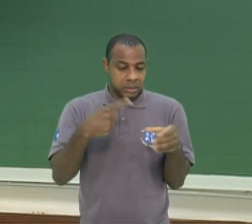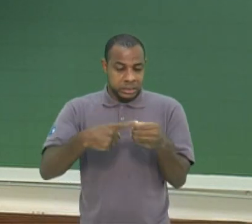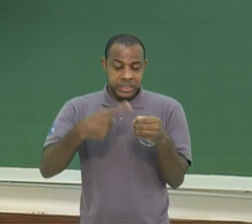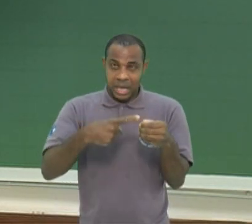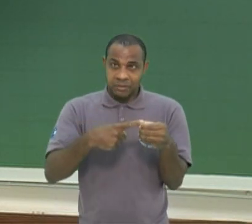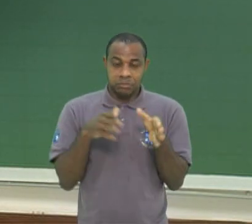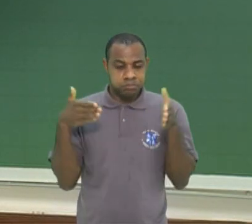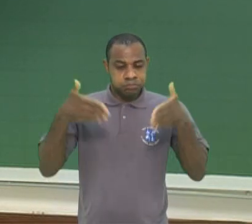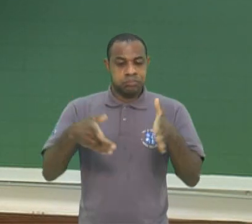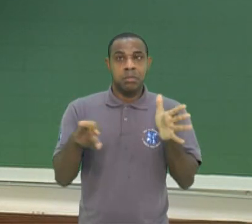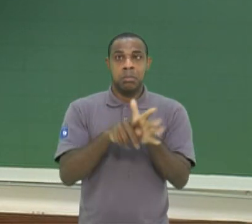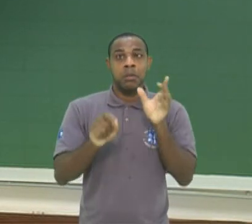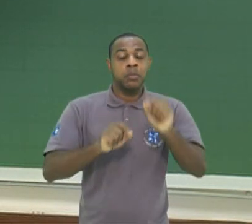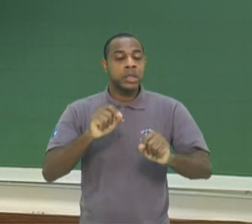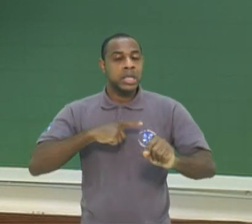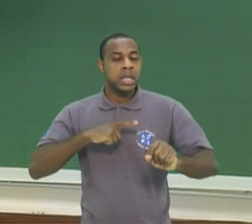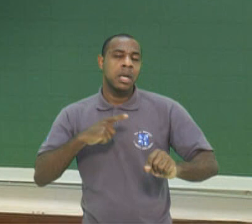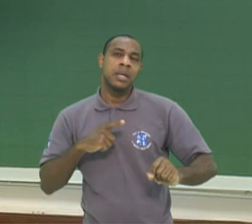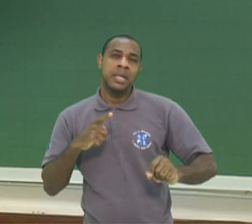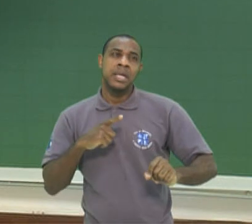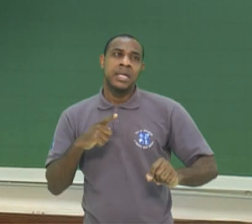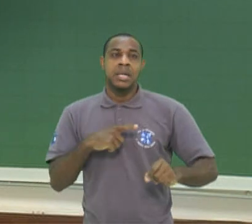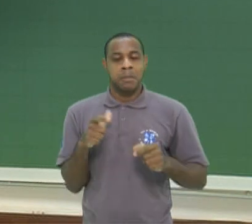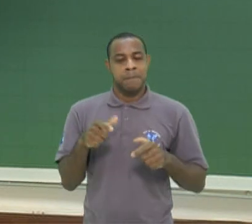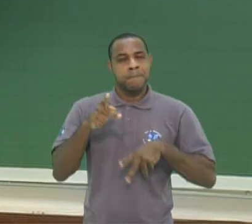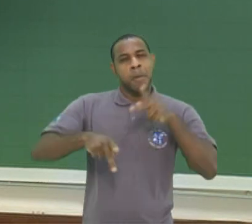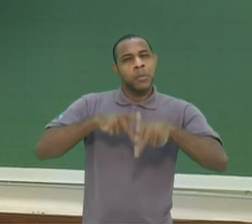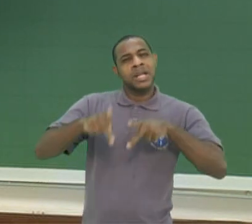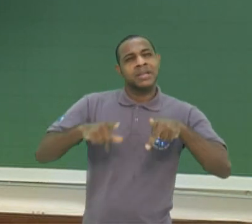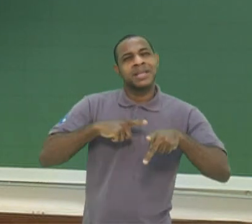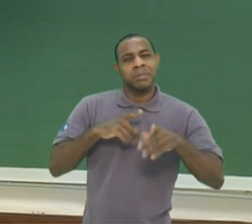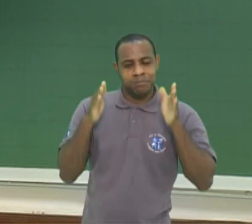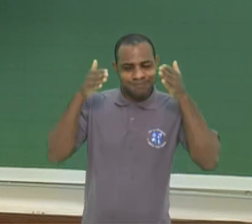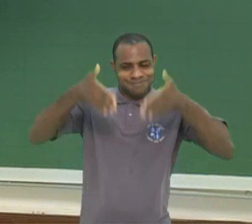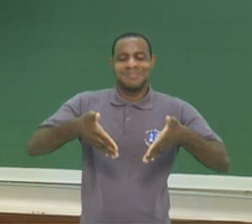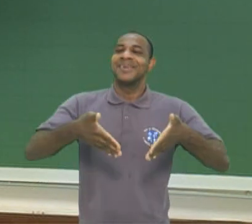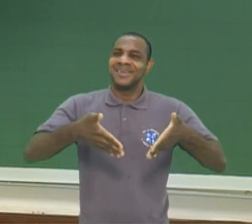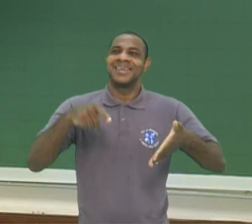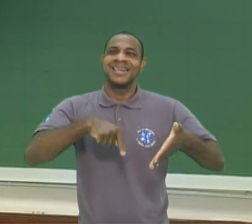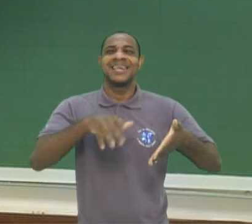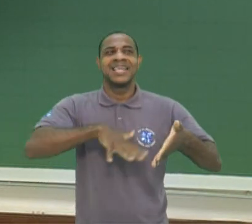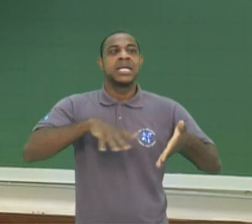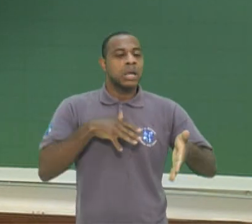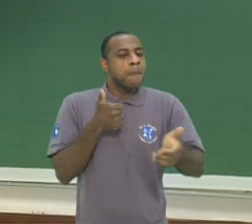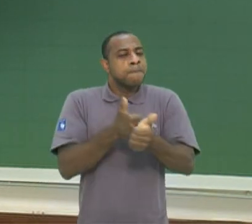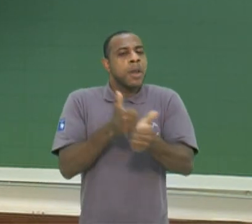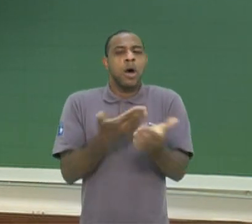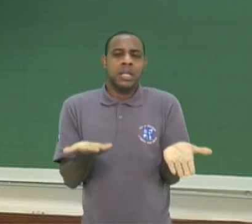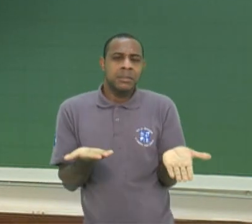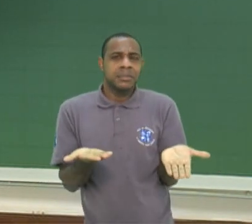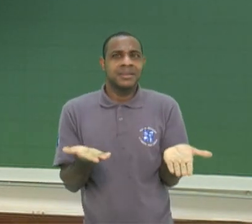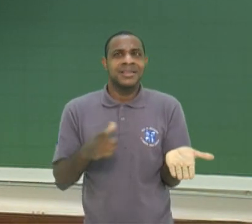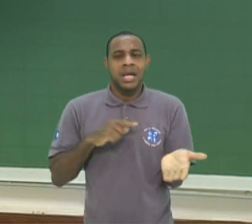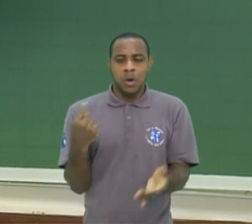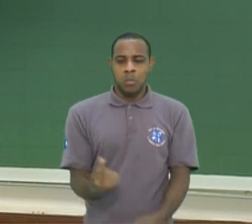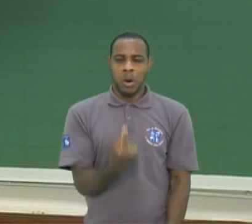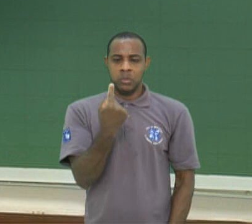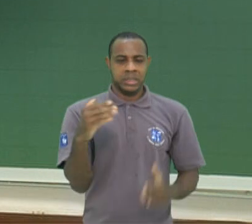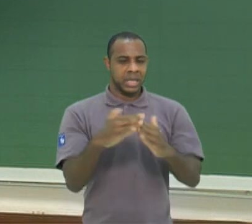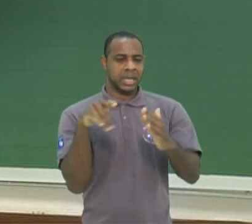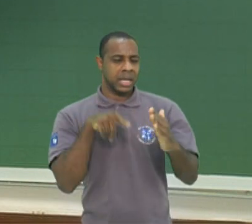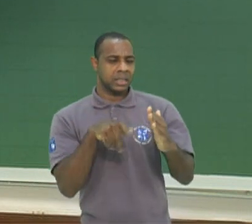urbanos, especialmente, nós teremos uma população bastante concentrada. Estão próximos. Numa única